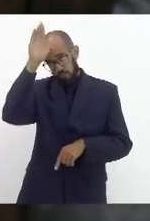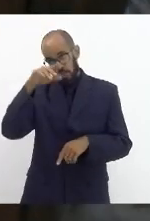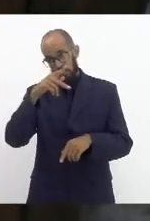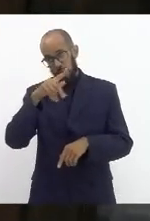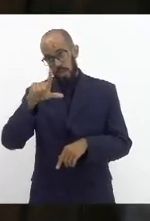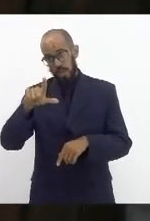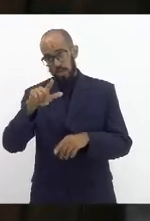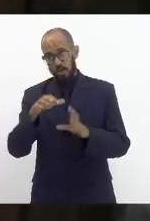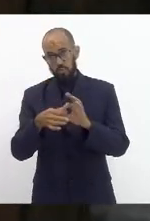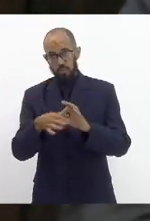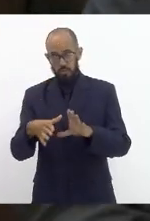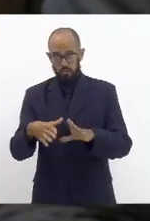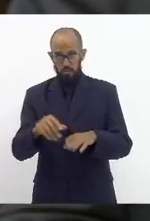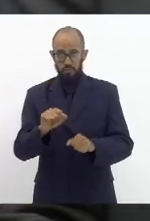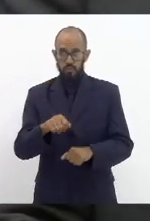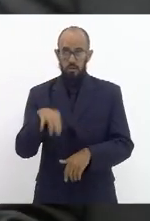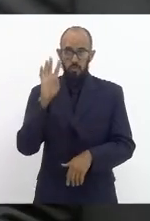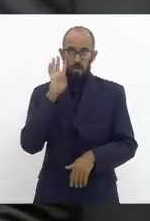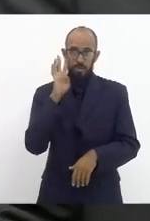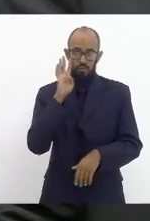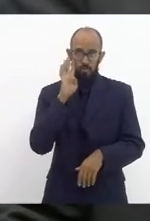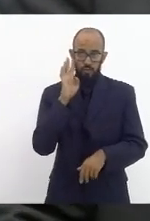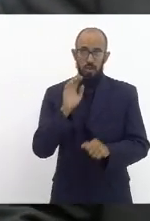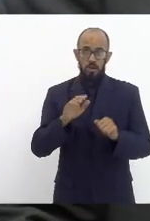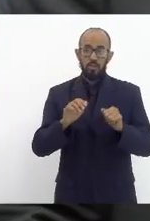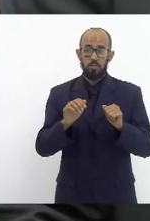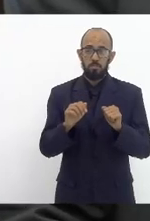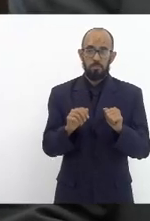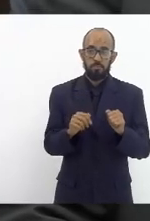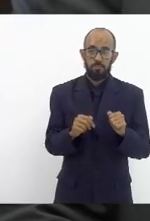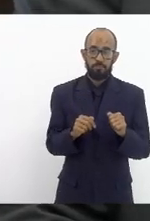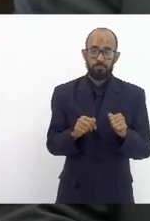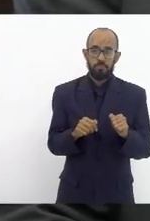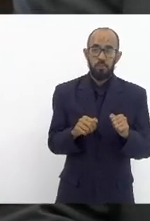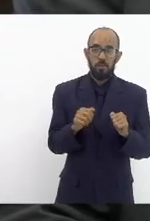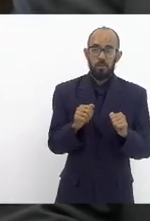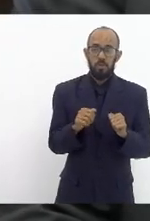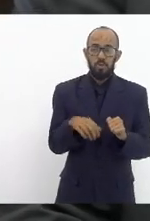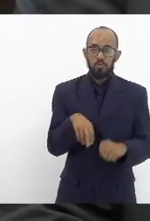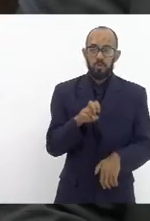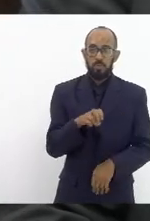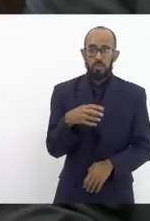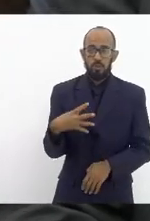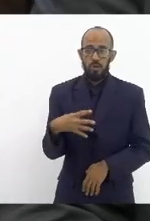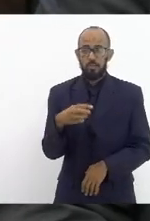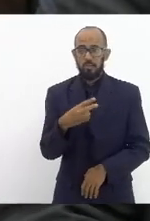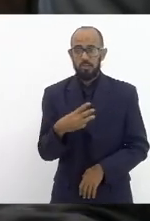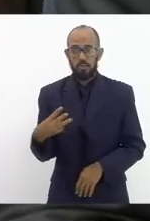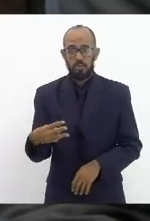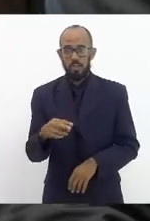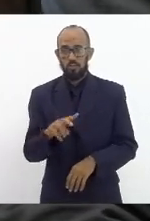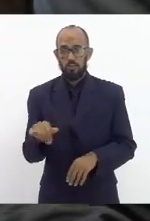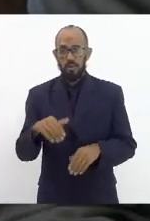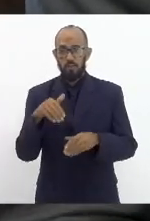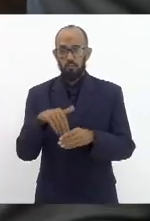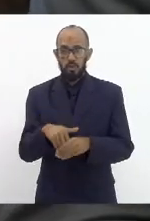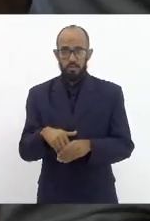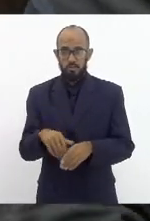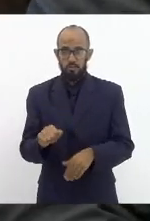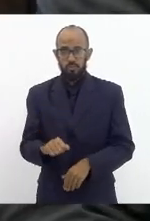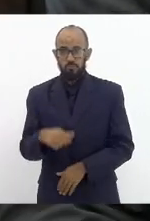terça-feira. Então, na quarta, pode contar, o 5433 estará em pauta. Deputada